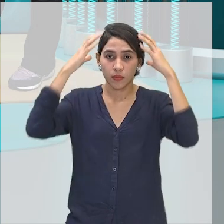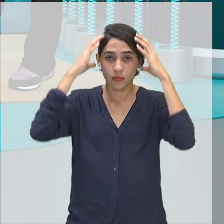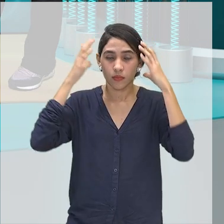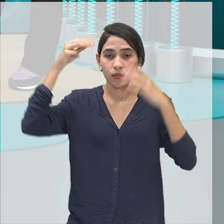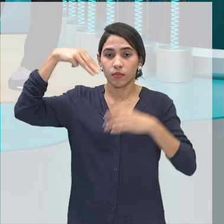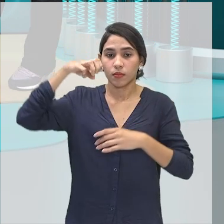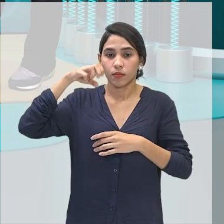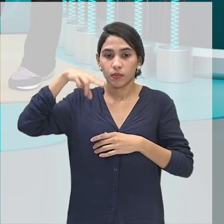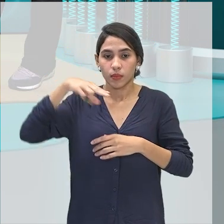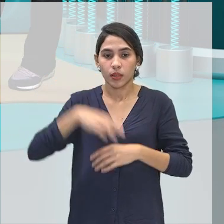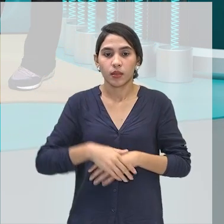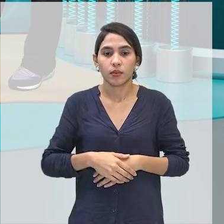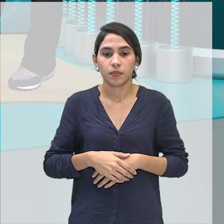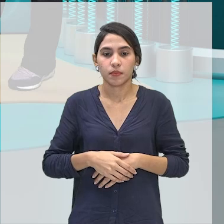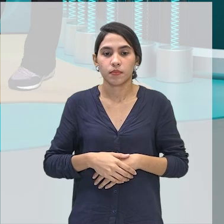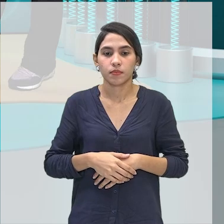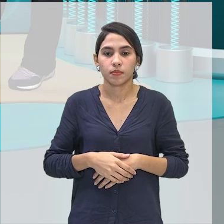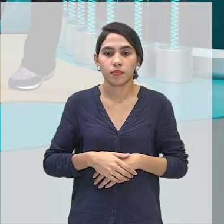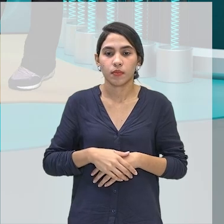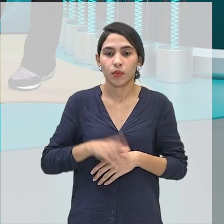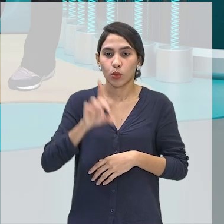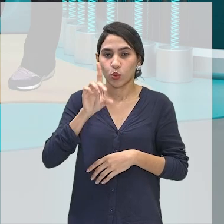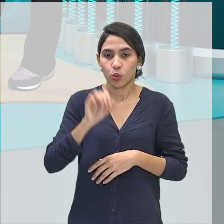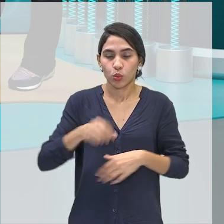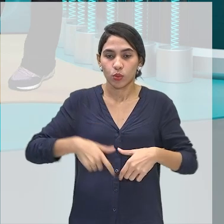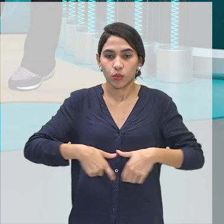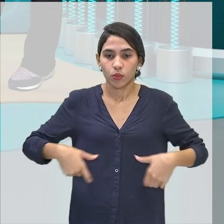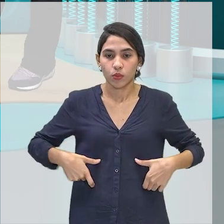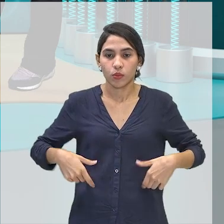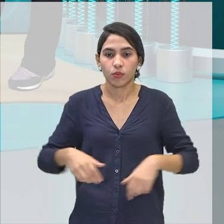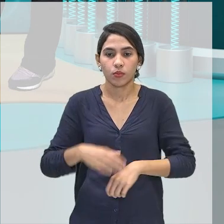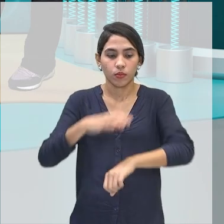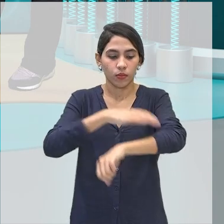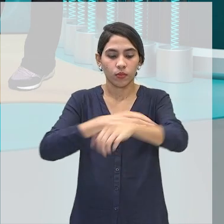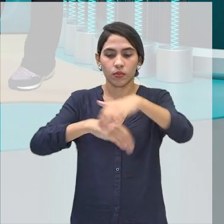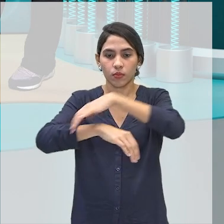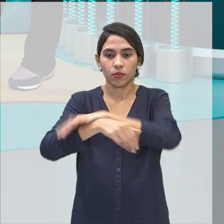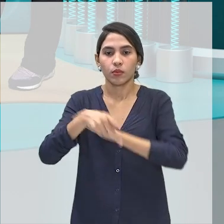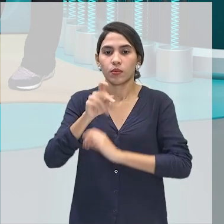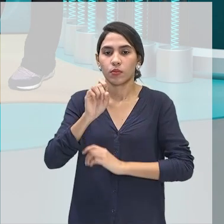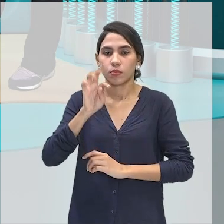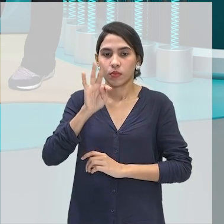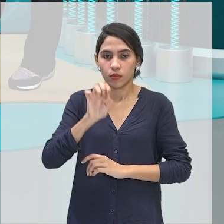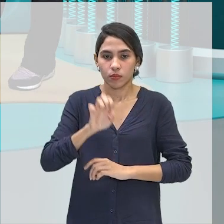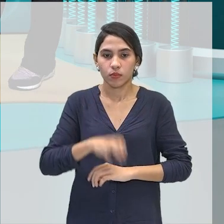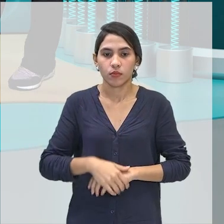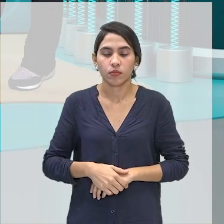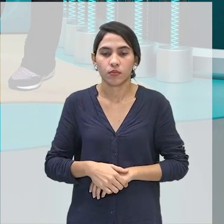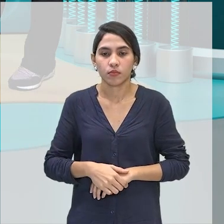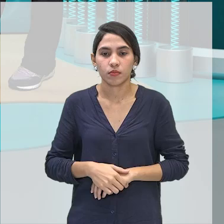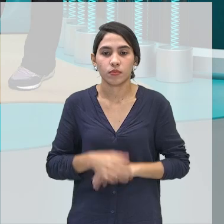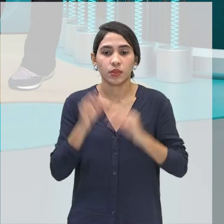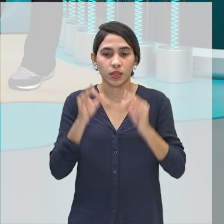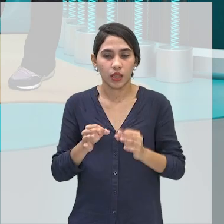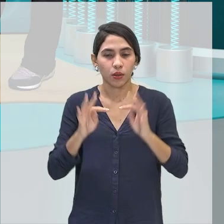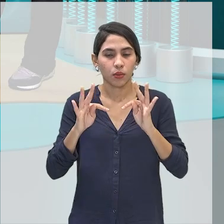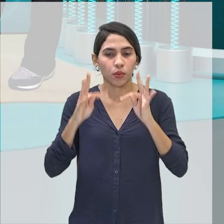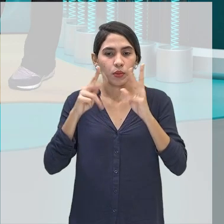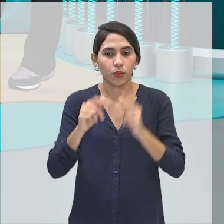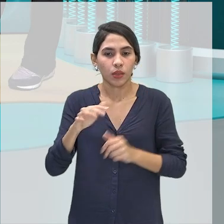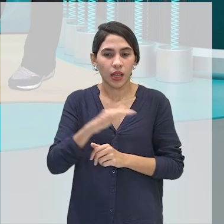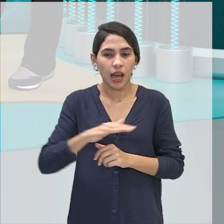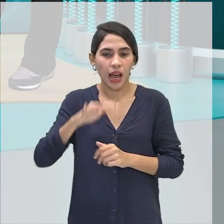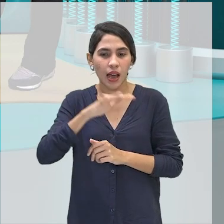Tsuki, nós temos o Do, tá? E o Kote. certinho? E assim como todas as outras